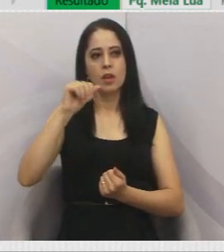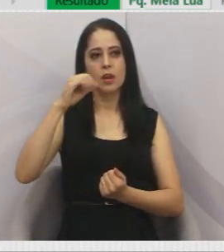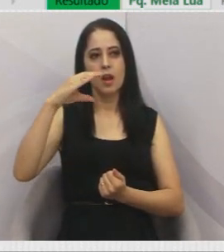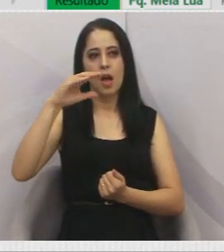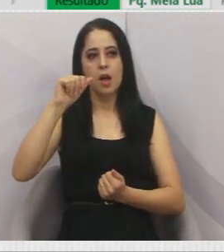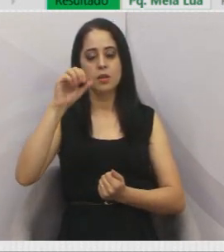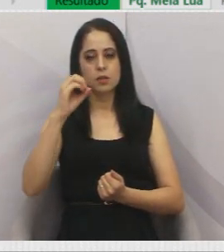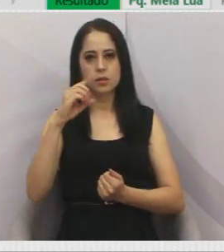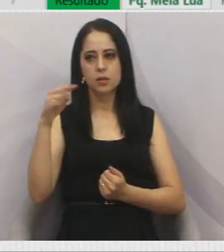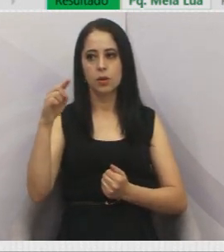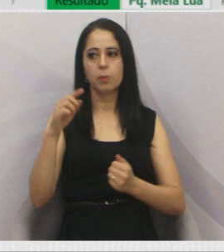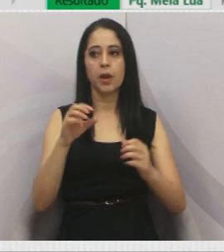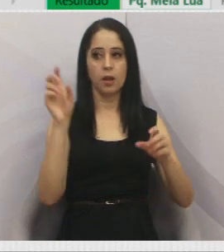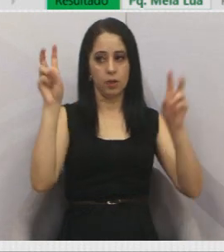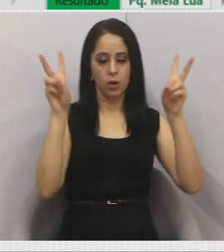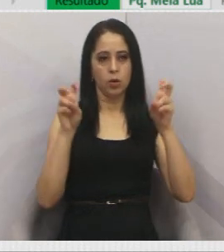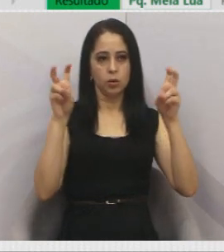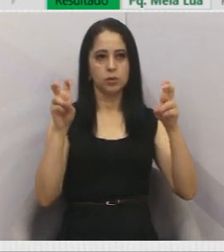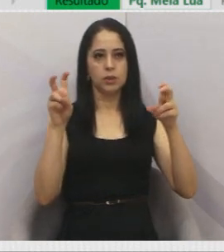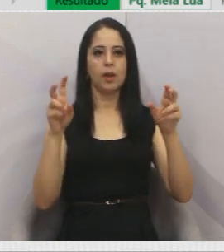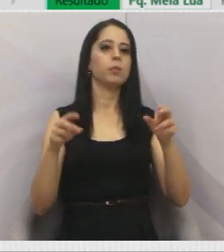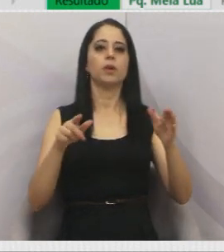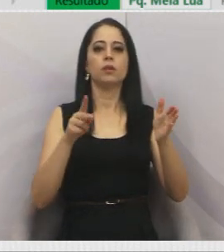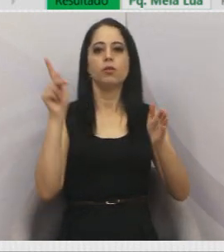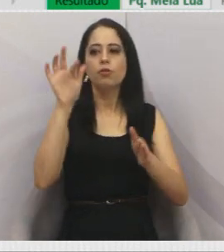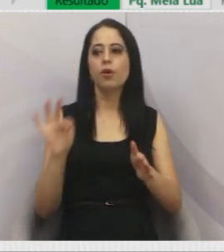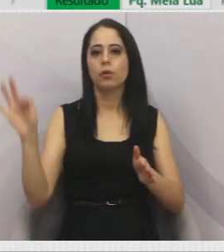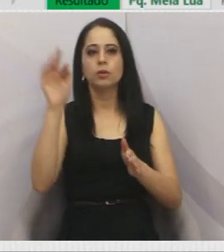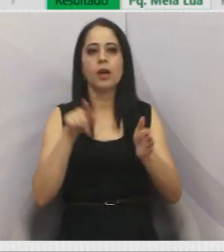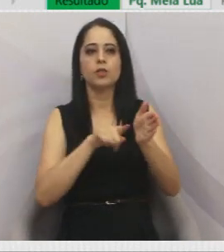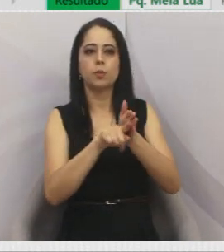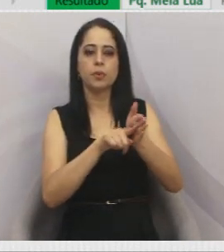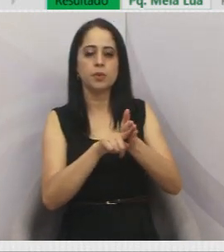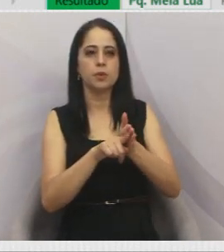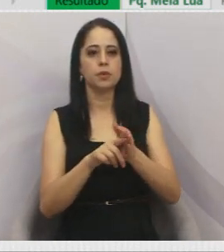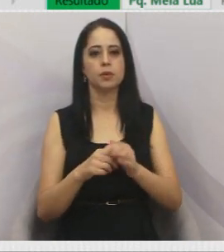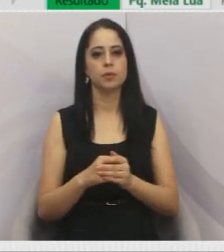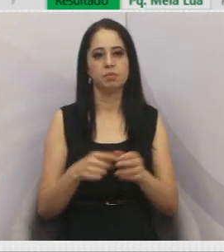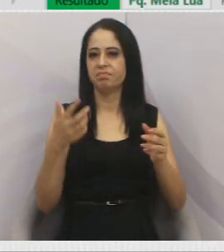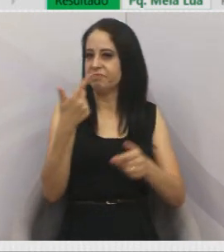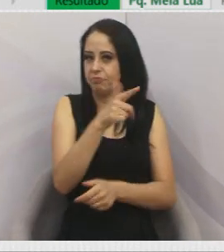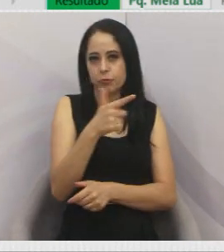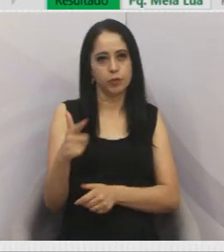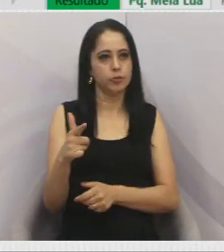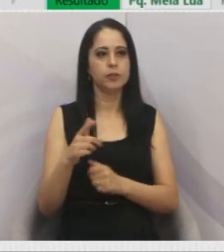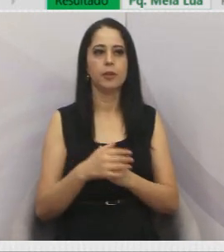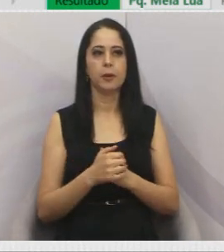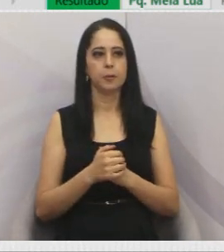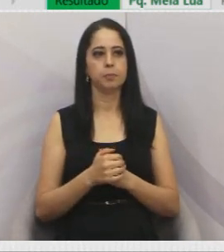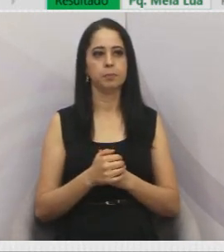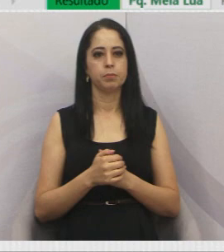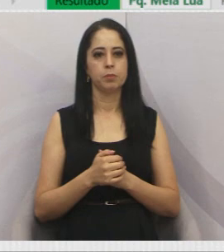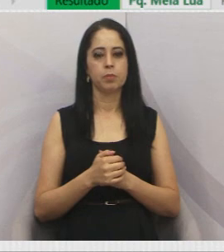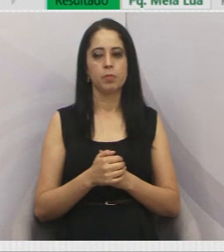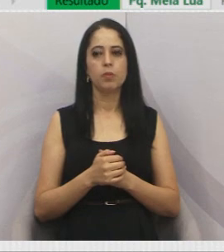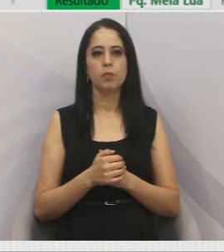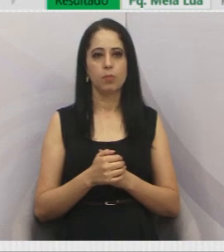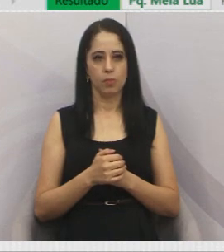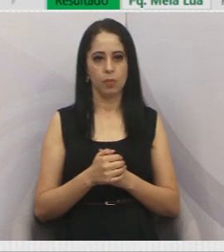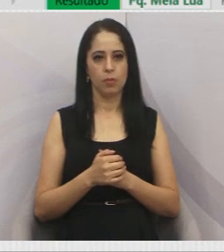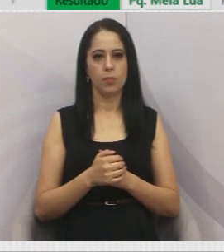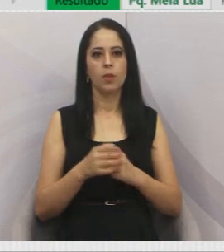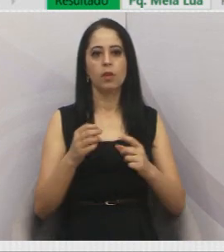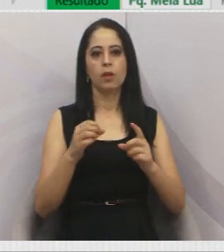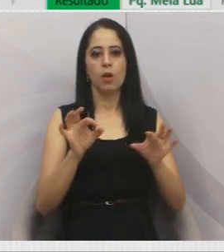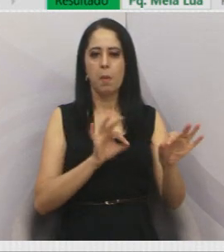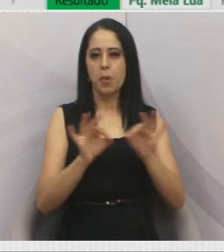Segmento, entidades acadêmicas e de pesquisas, voto em branco. Organização da sociedade civil, voto em